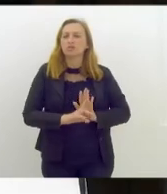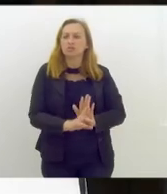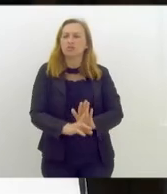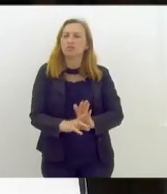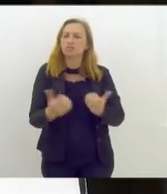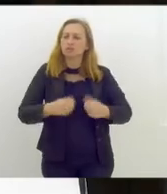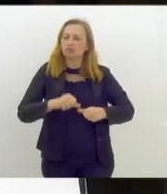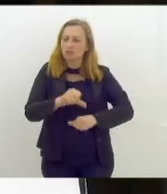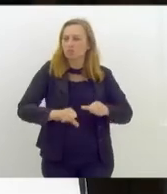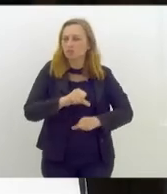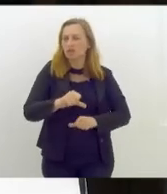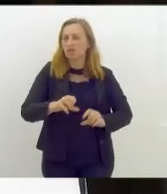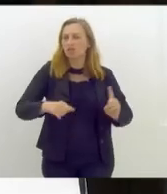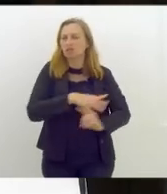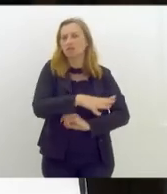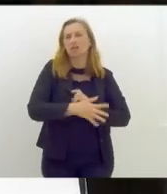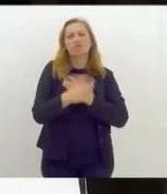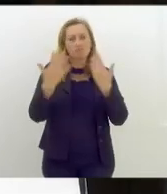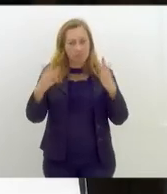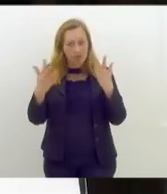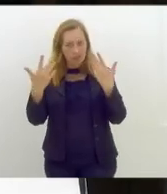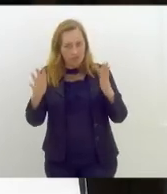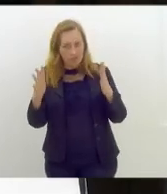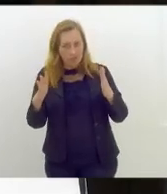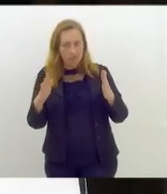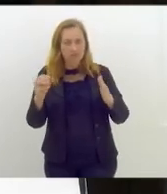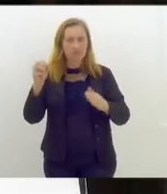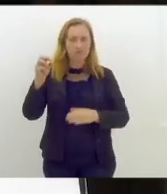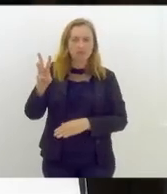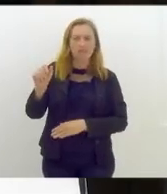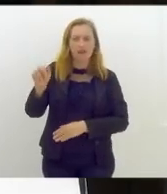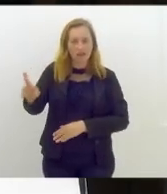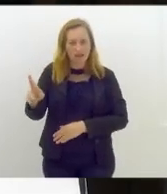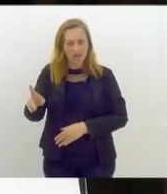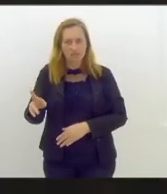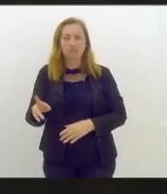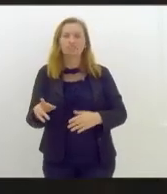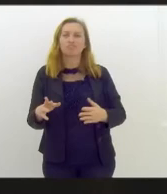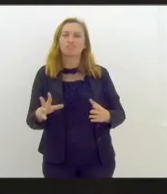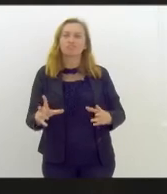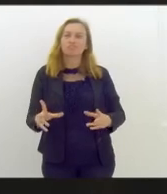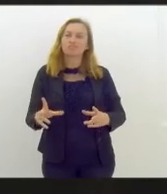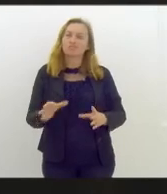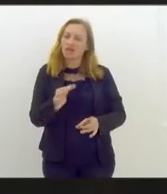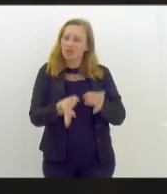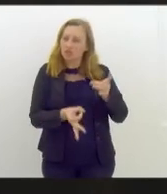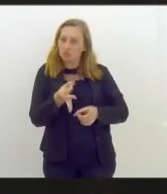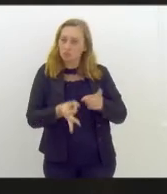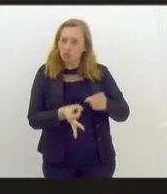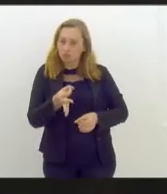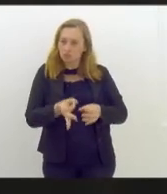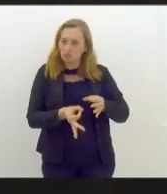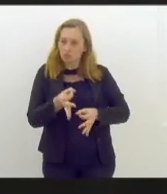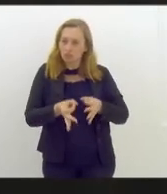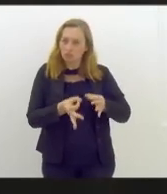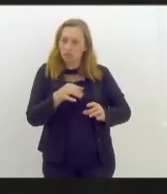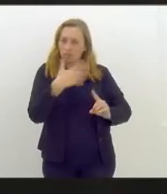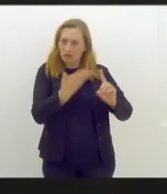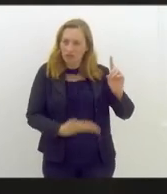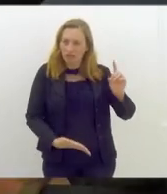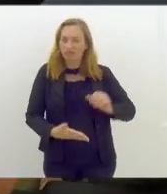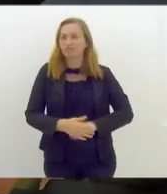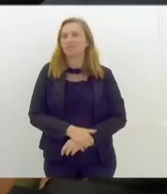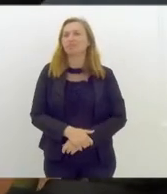nossa sociedade. Parabéns, Wagner, é merecidíssima e mais do que justa essa homenagem.